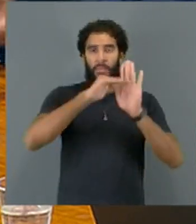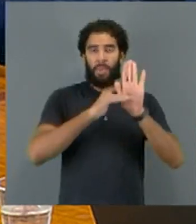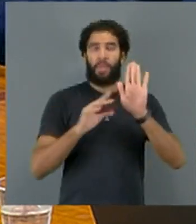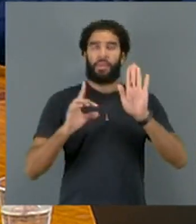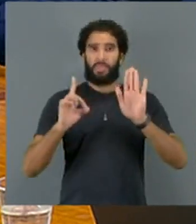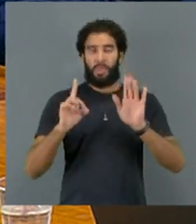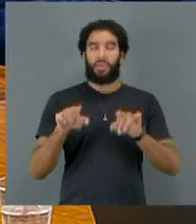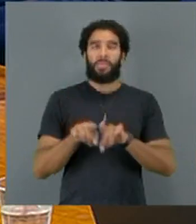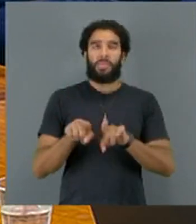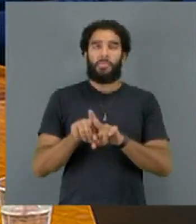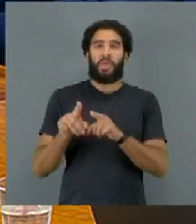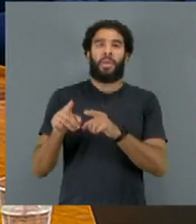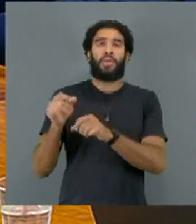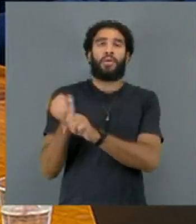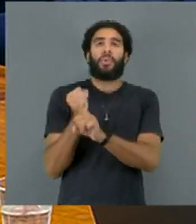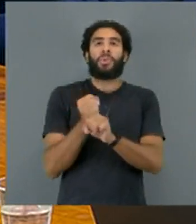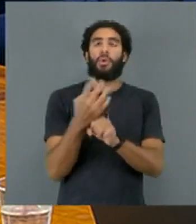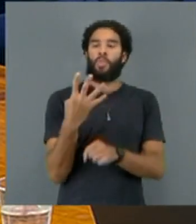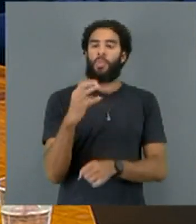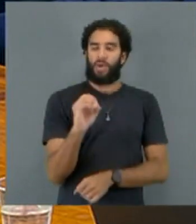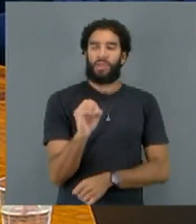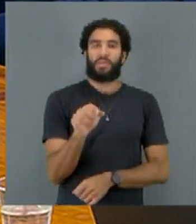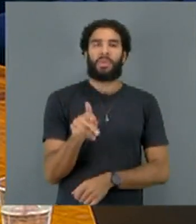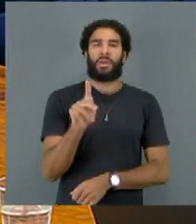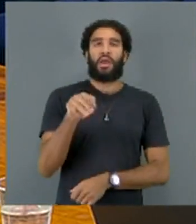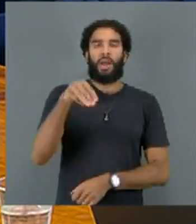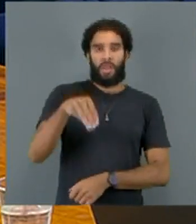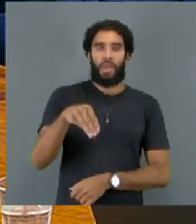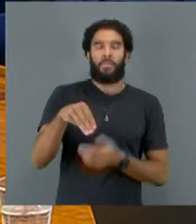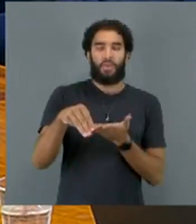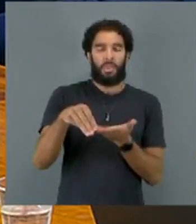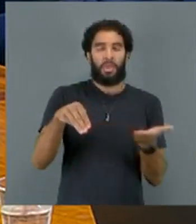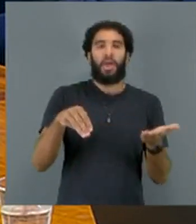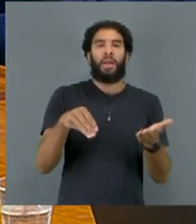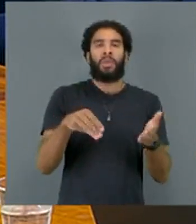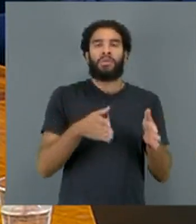torno de 40 quilômetros de vias do município elencados na proposta.